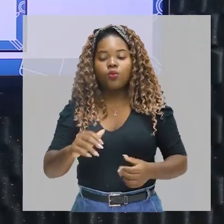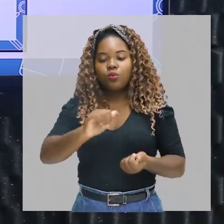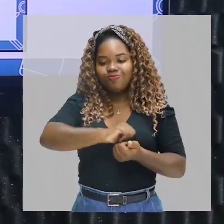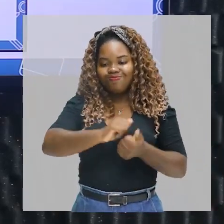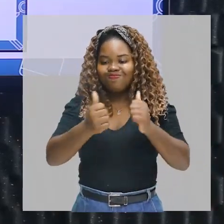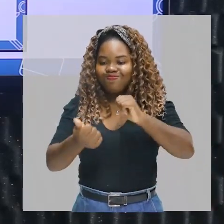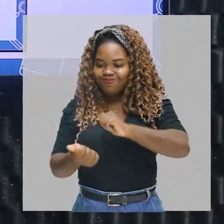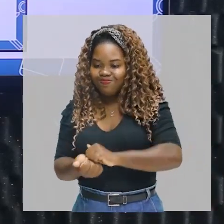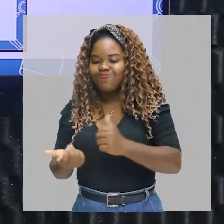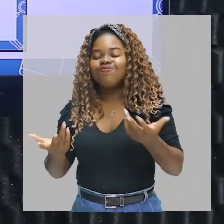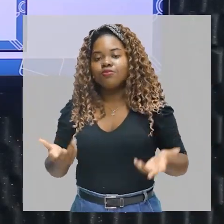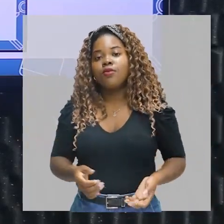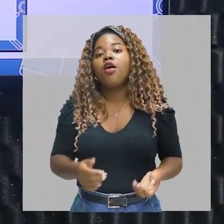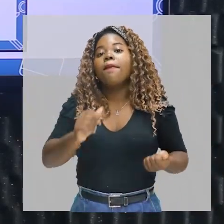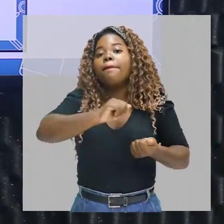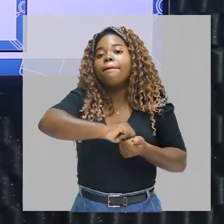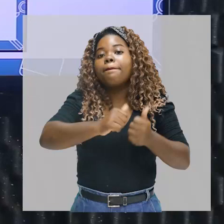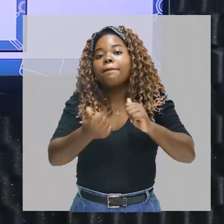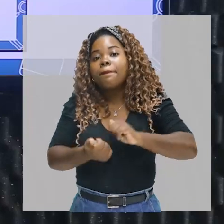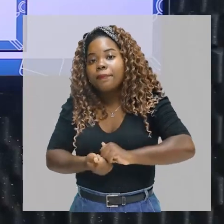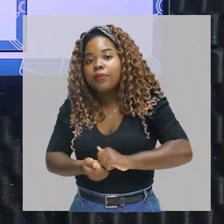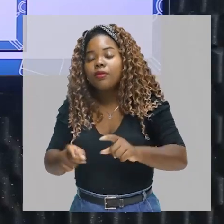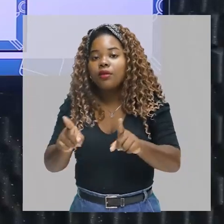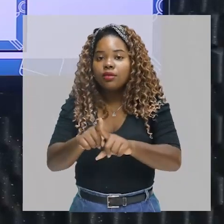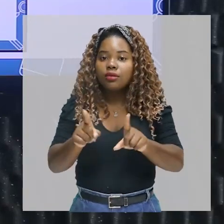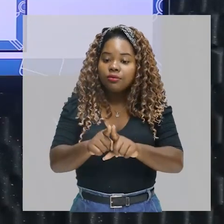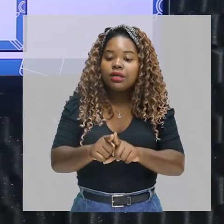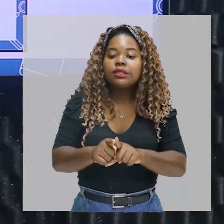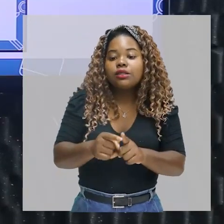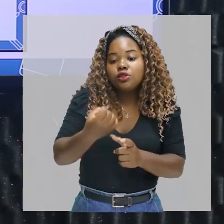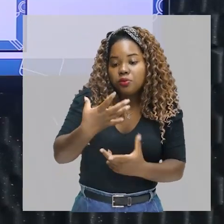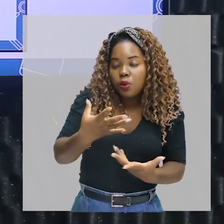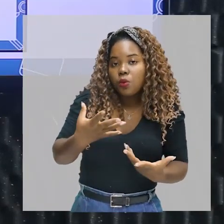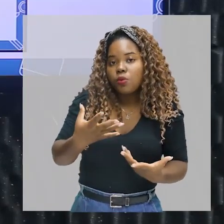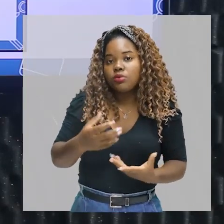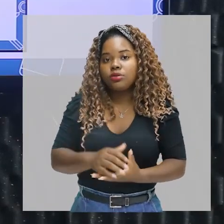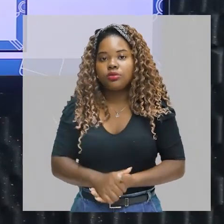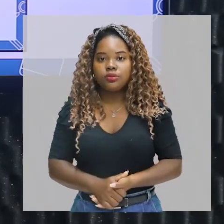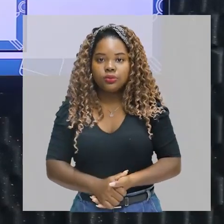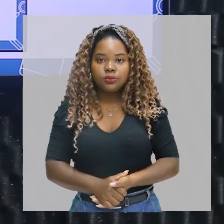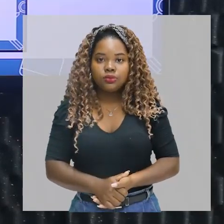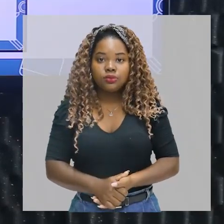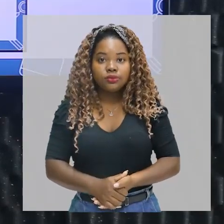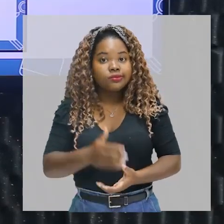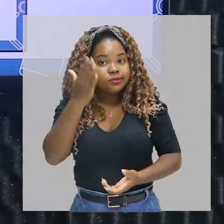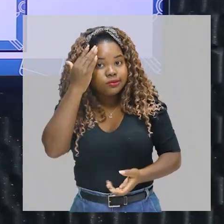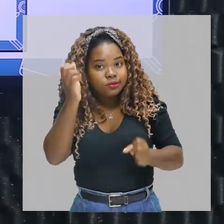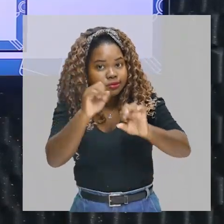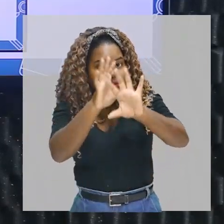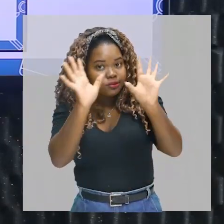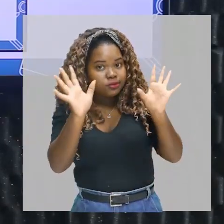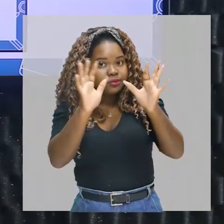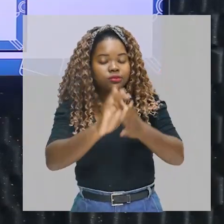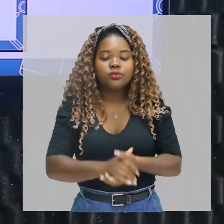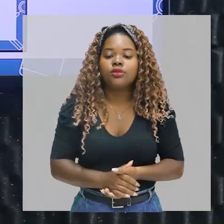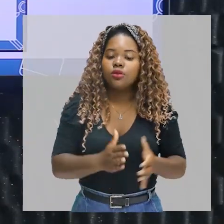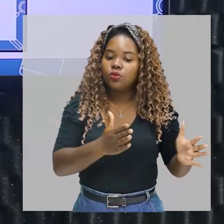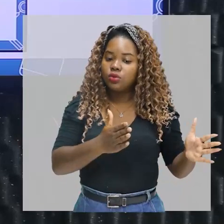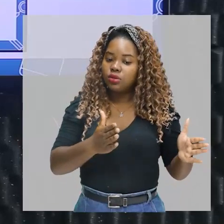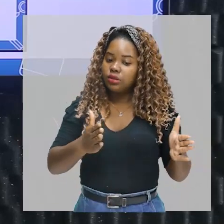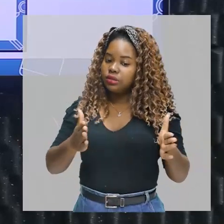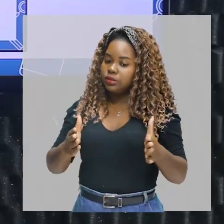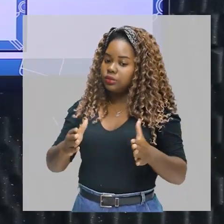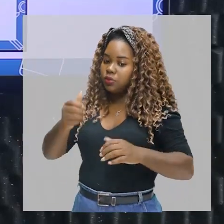adaptações, para que essas adaptações também sejam progressivas. Compreenderam? Então, nesse processo